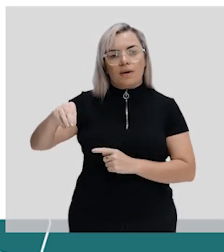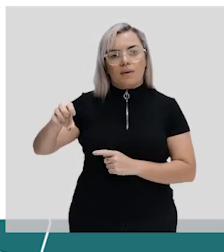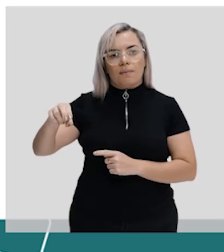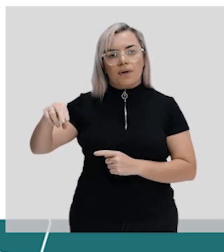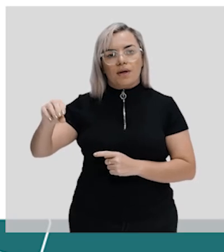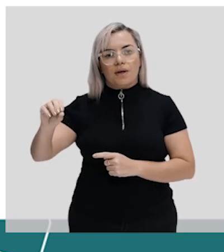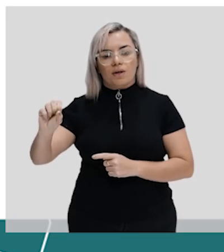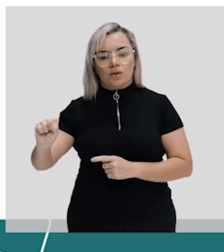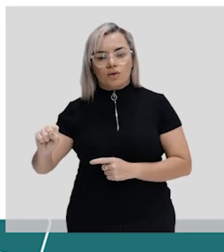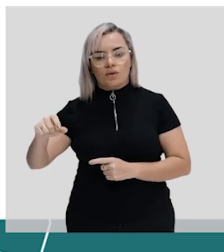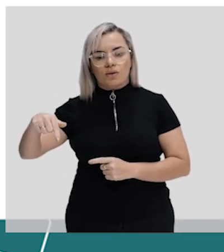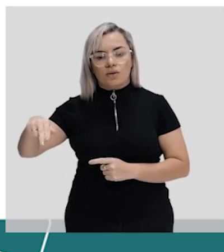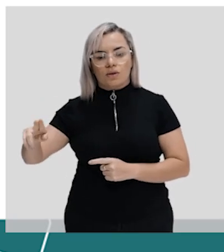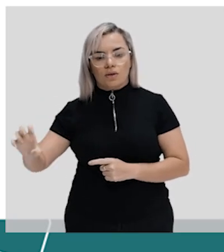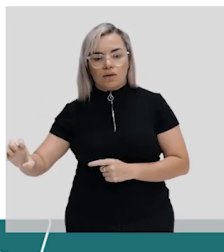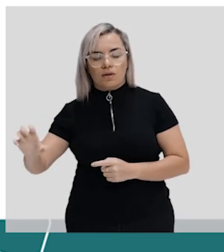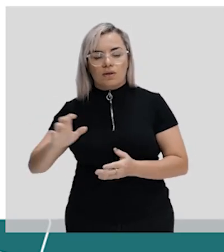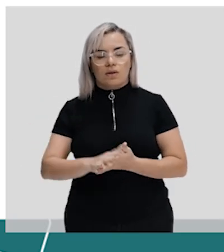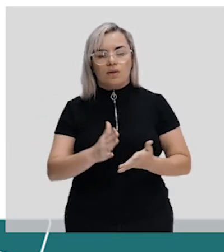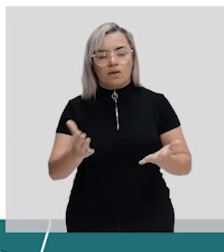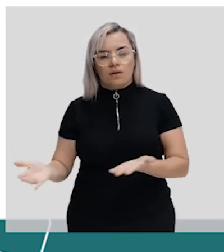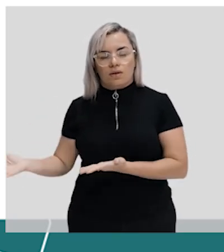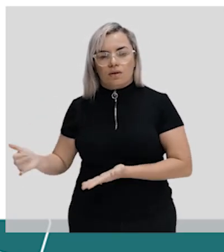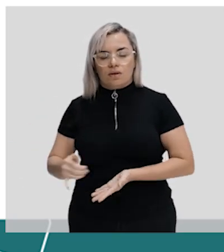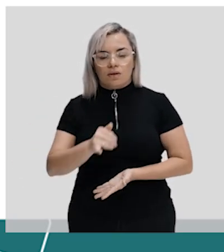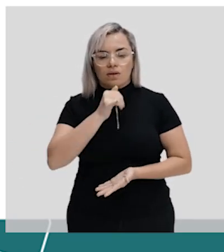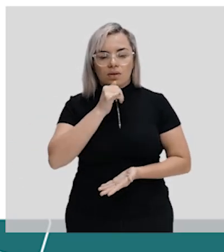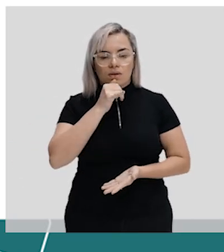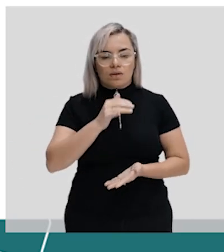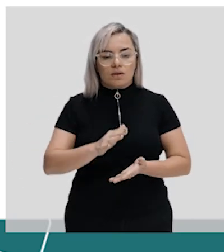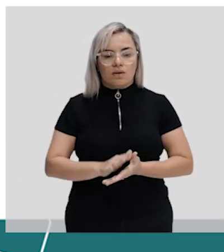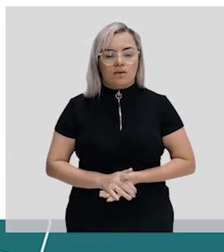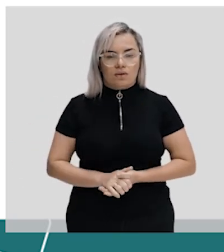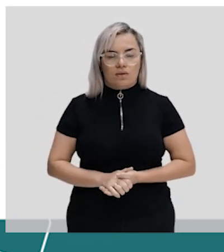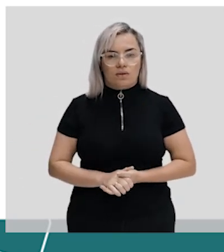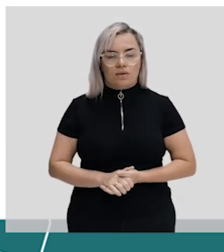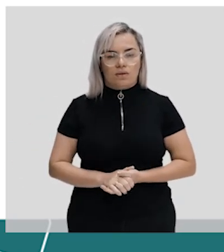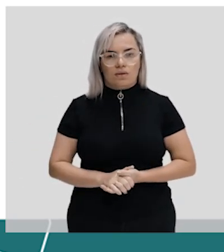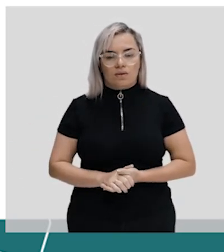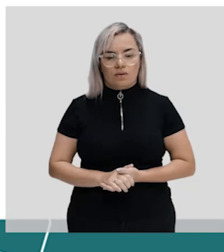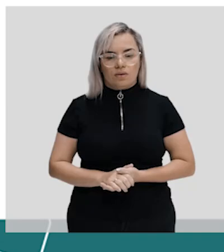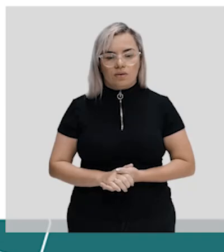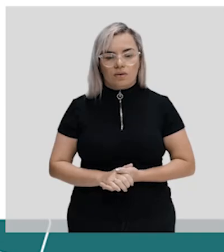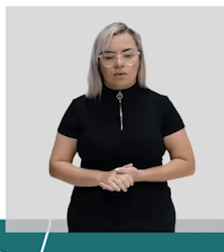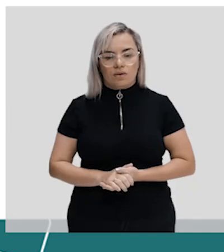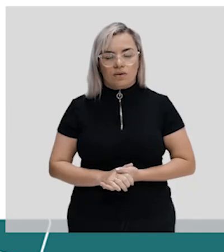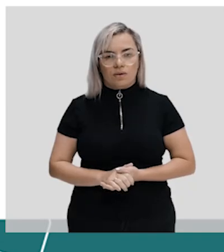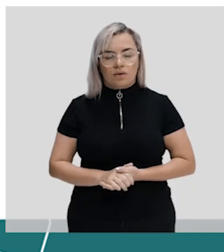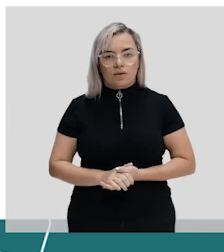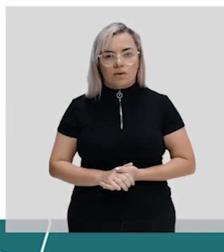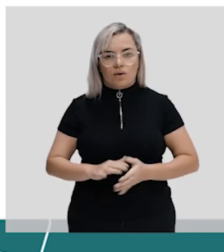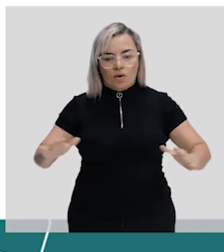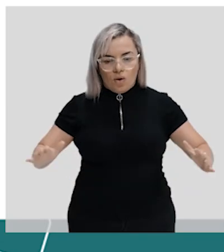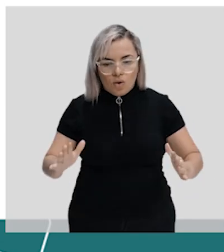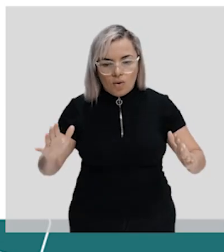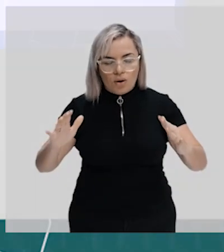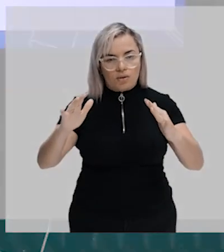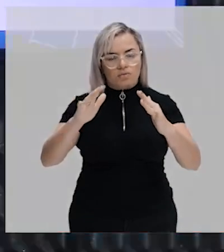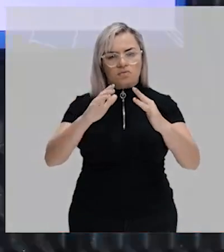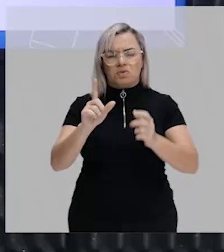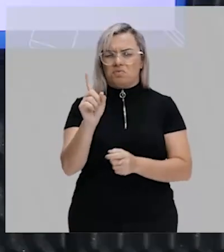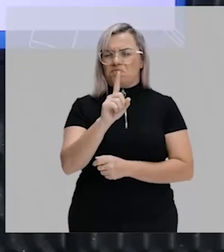El monumento no era tan grande como lo imaginamos. Então, o monumento não